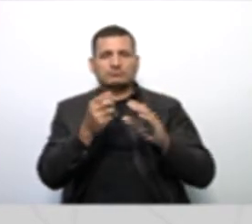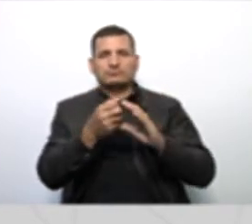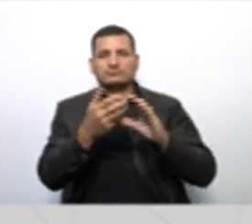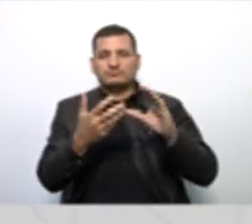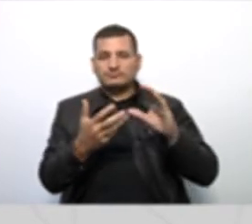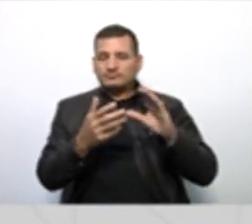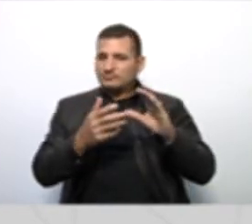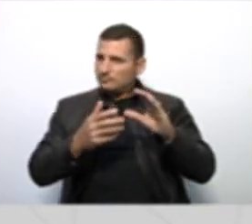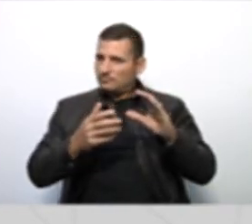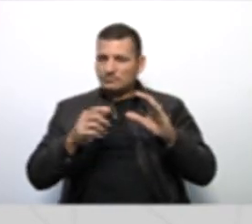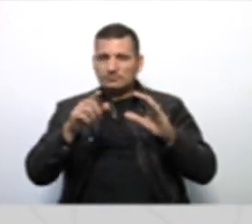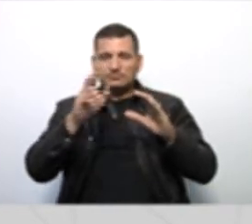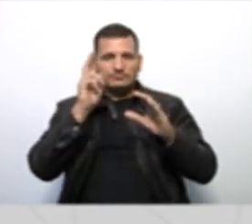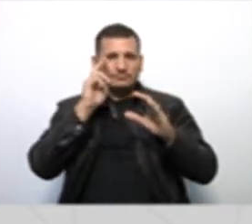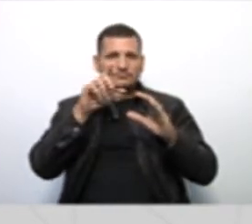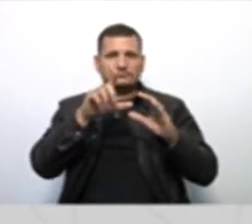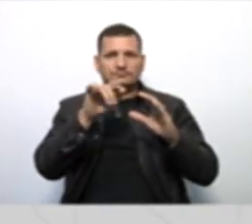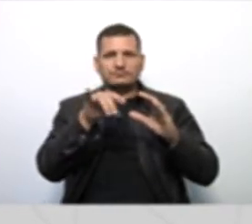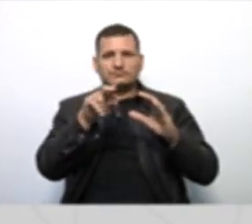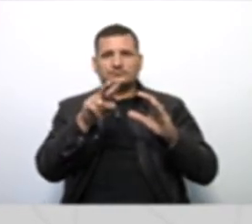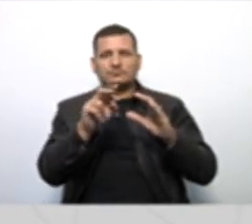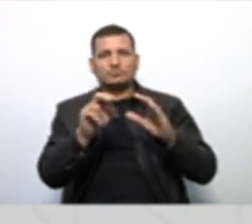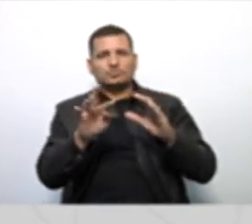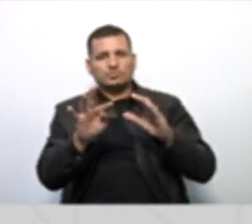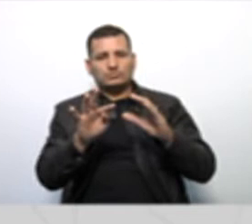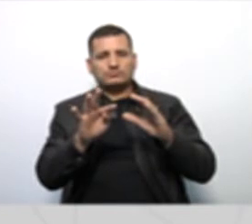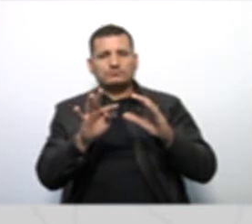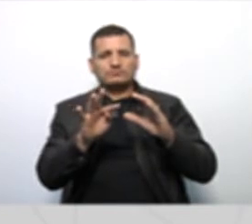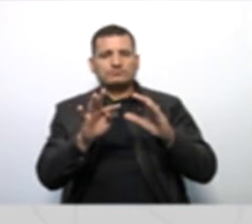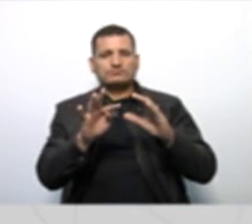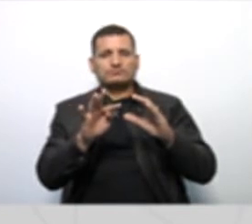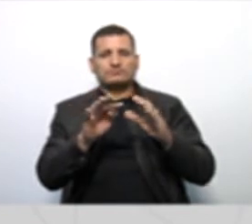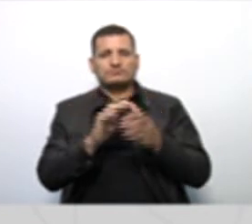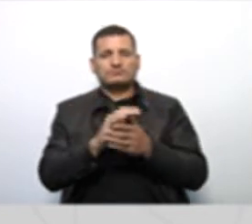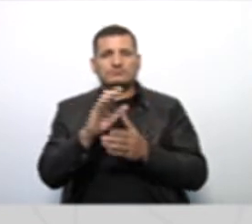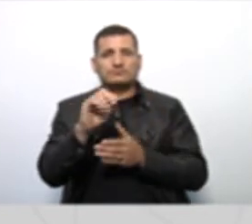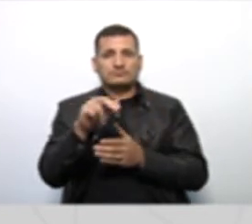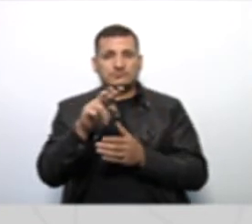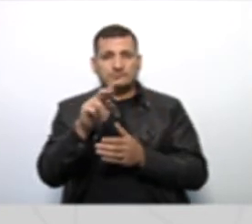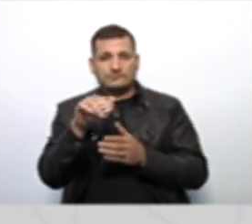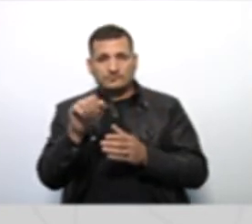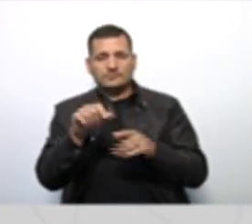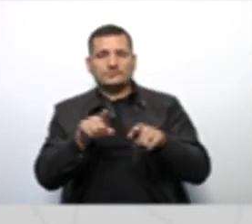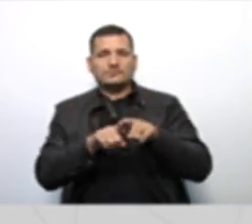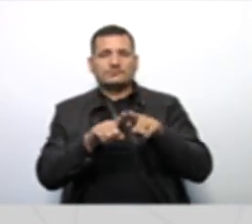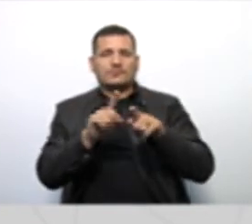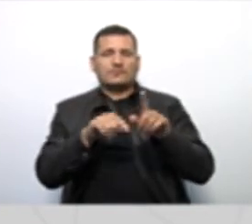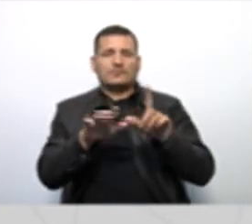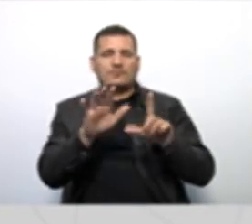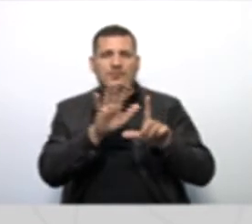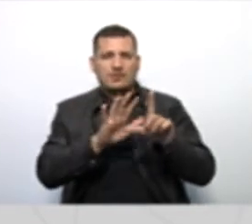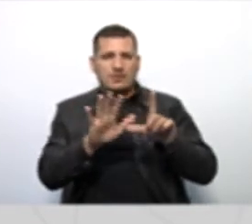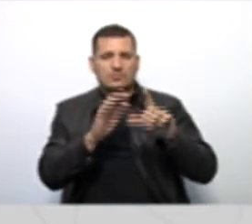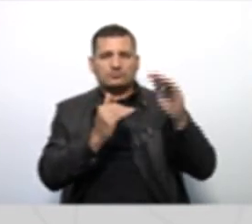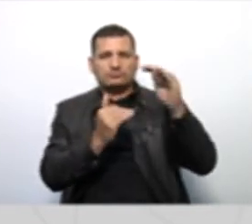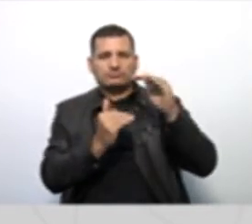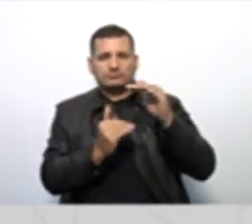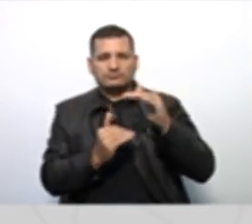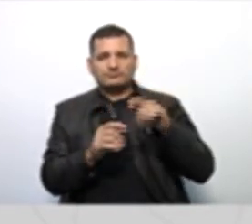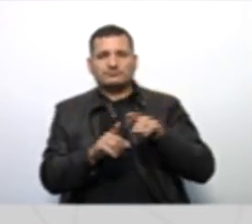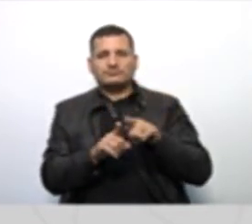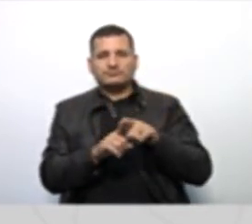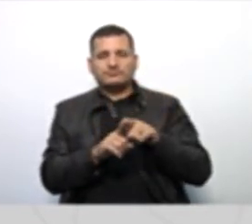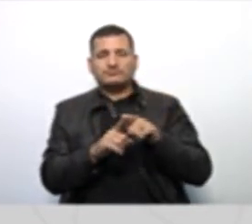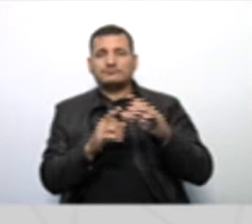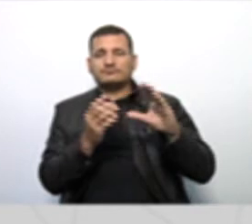Tem o layout, eu mostrei o layout, o canvas também é um tipo de um layout. Aí você coloca